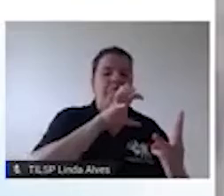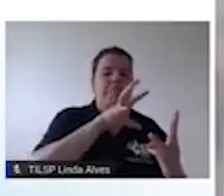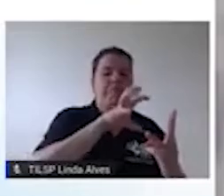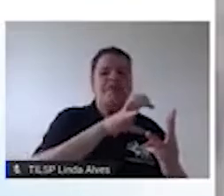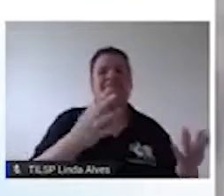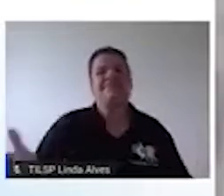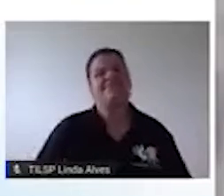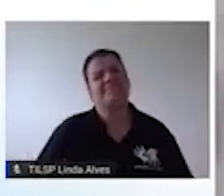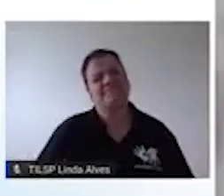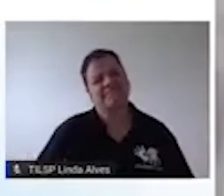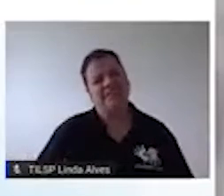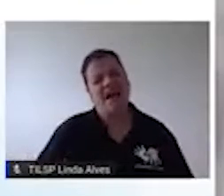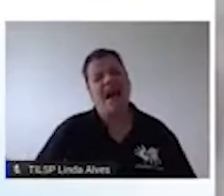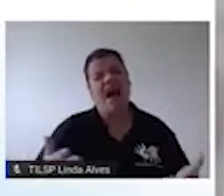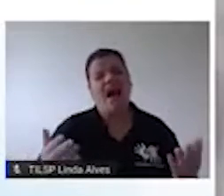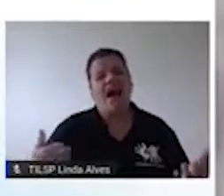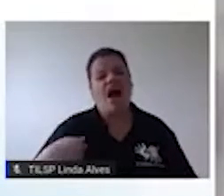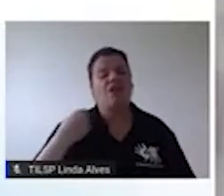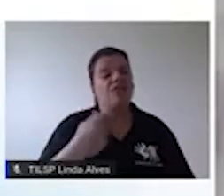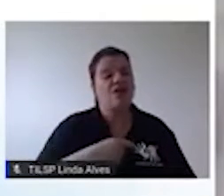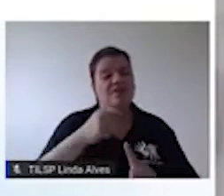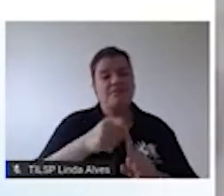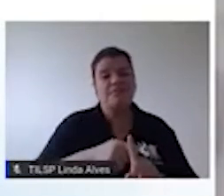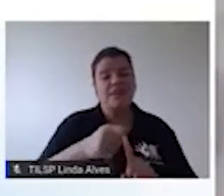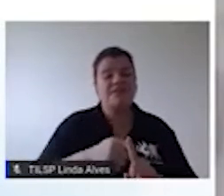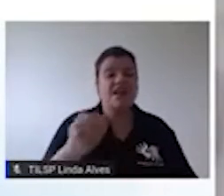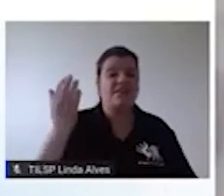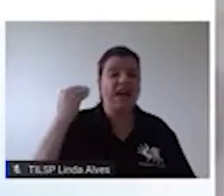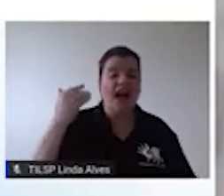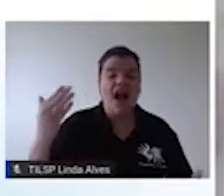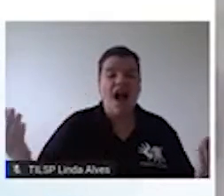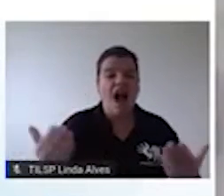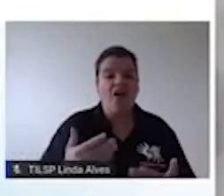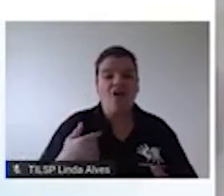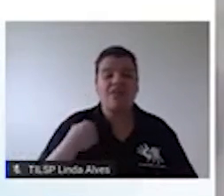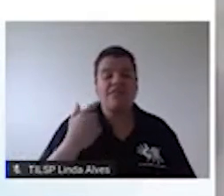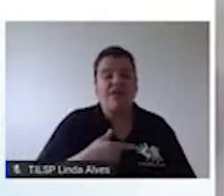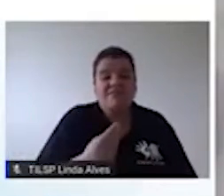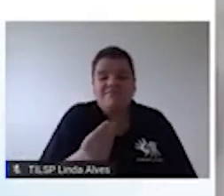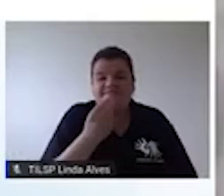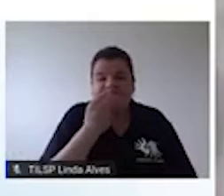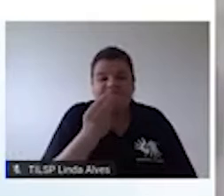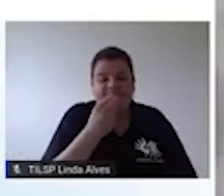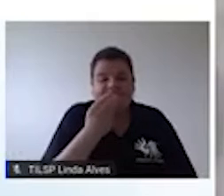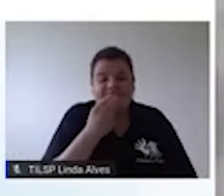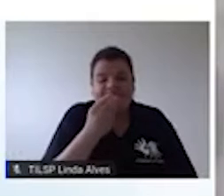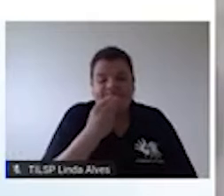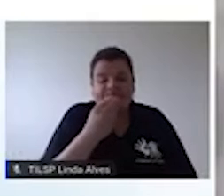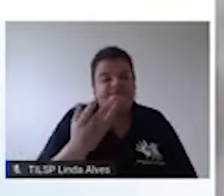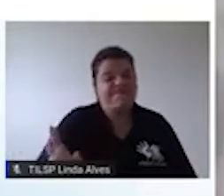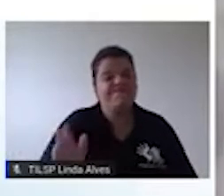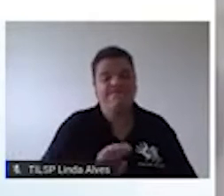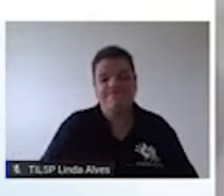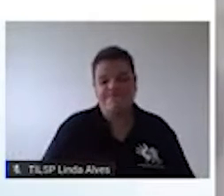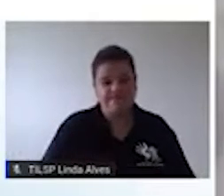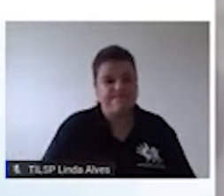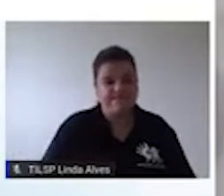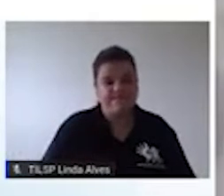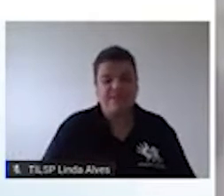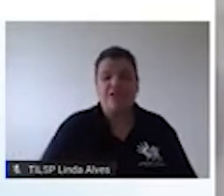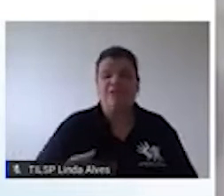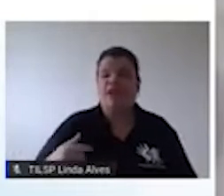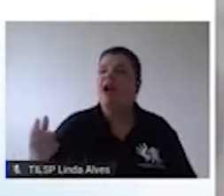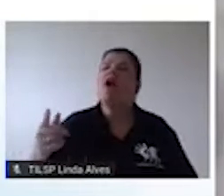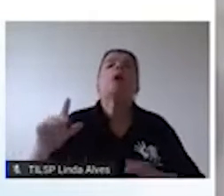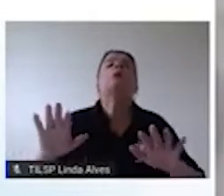razoavelmente coberto, não é? Há meses atrás, estamos numa posição de fragilidade, entrando numa posição de fragilidade. Você